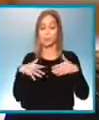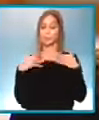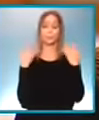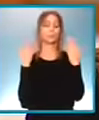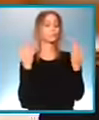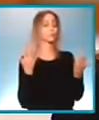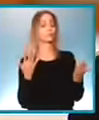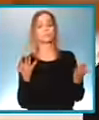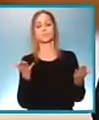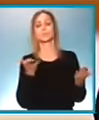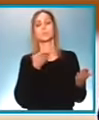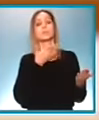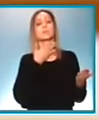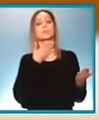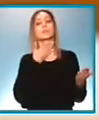deu-me esta